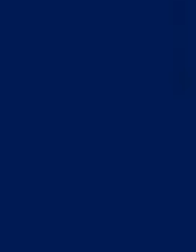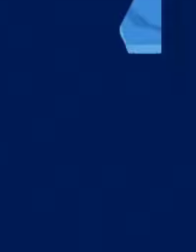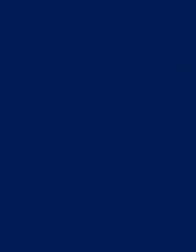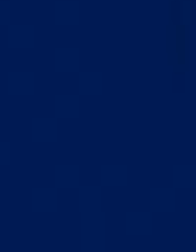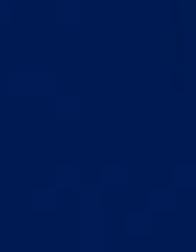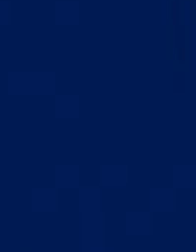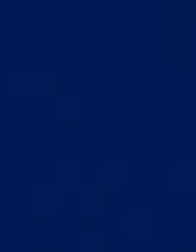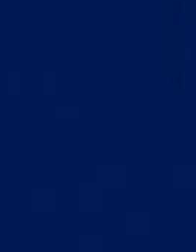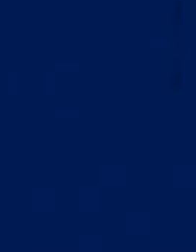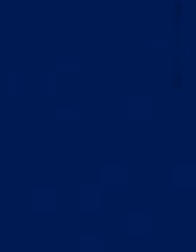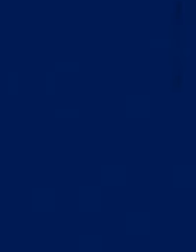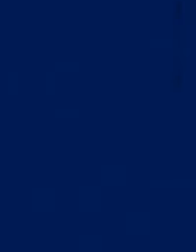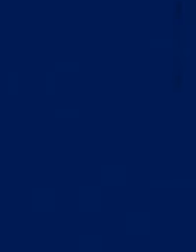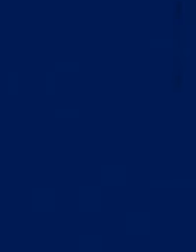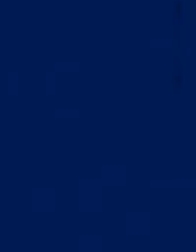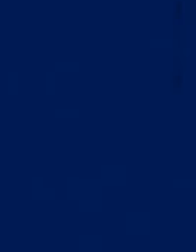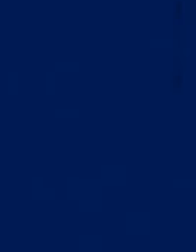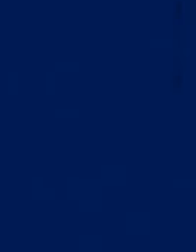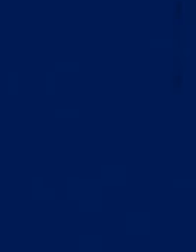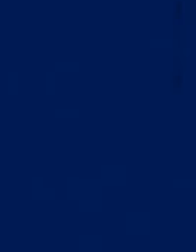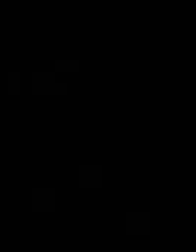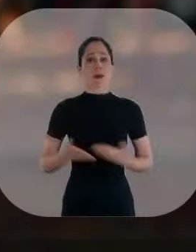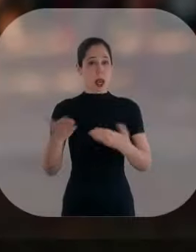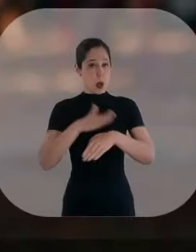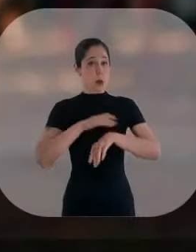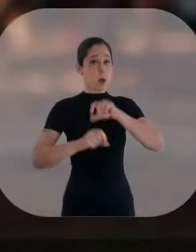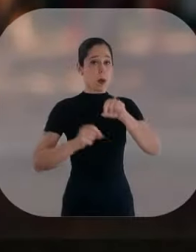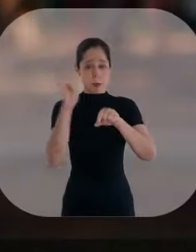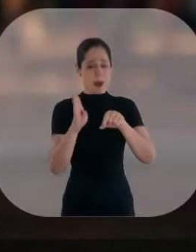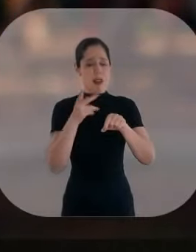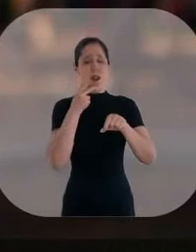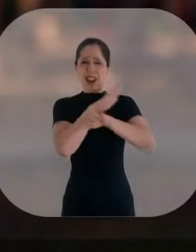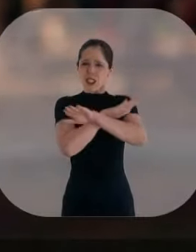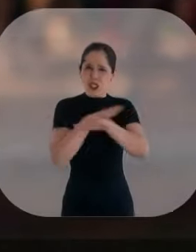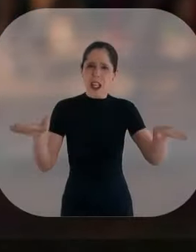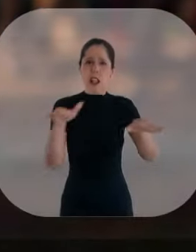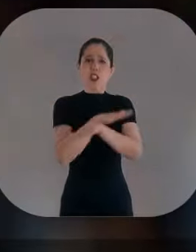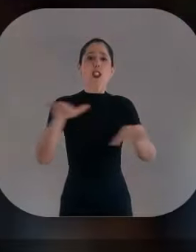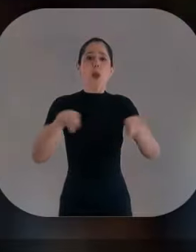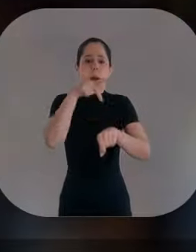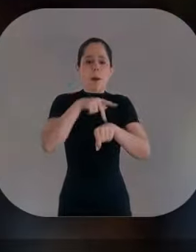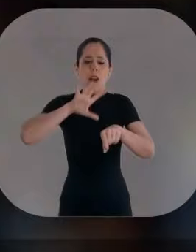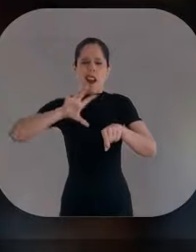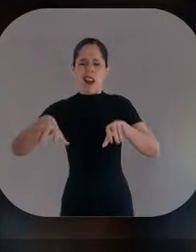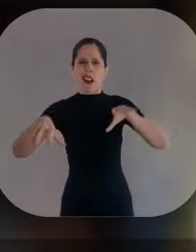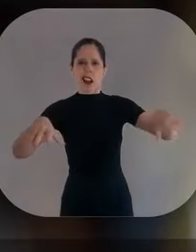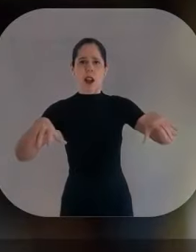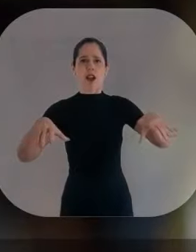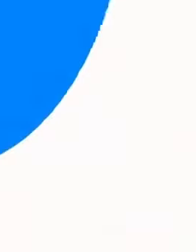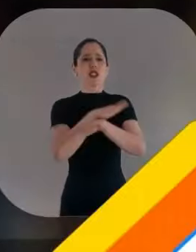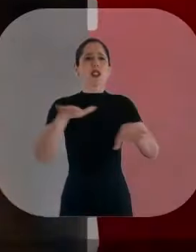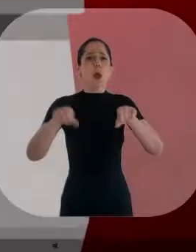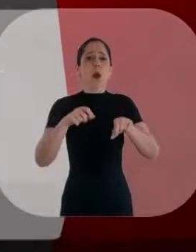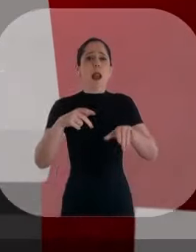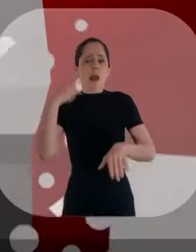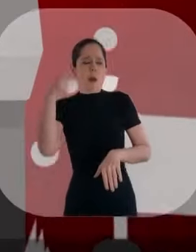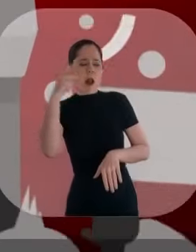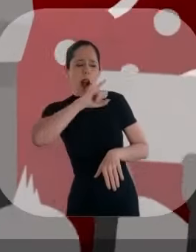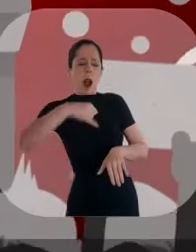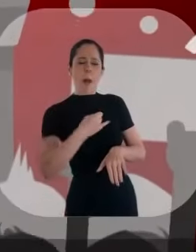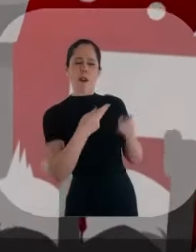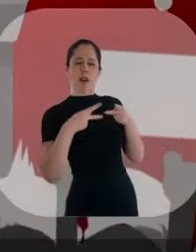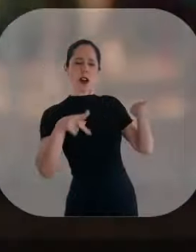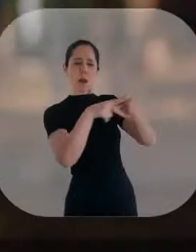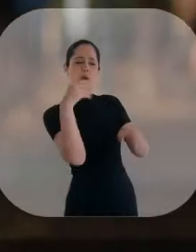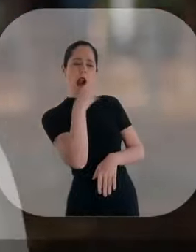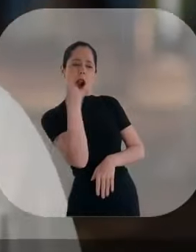de um imposto só. Soraya! Está na hora do Brasil dizer chega. Chega do nosso país dividido. Chega de populismo